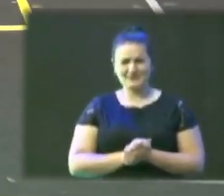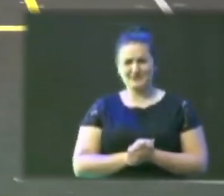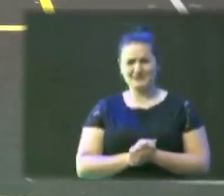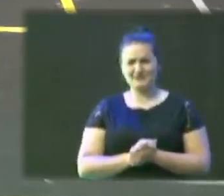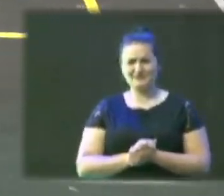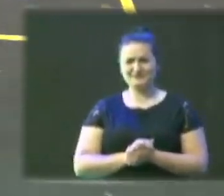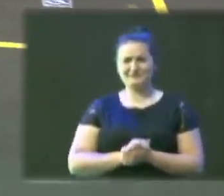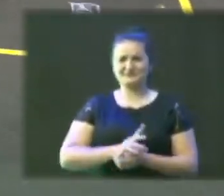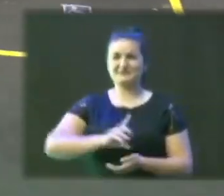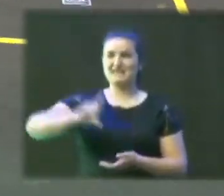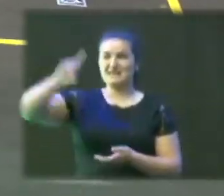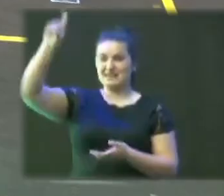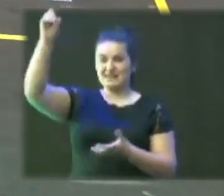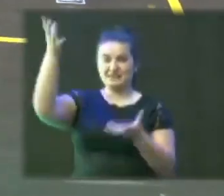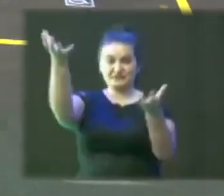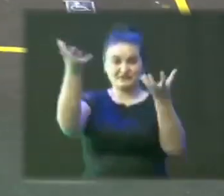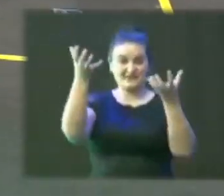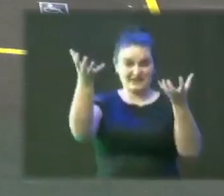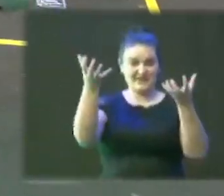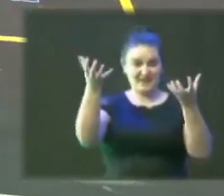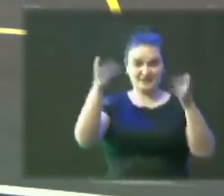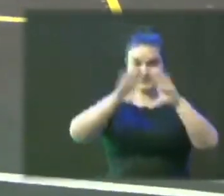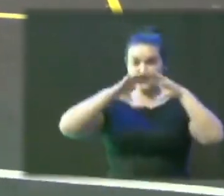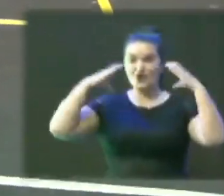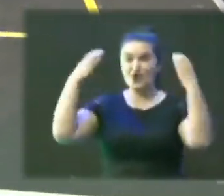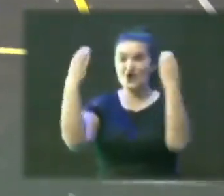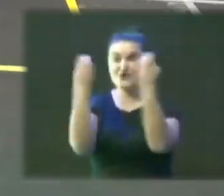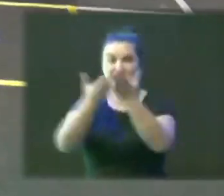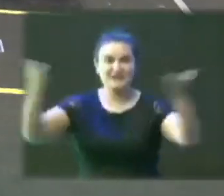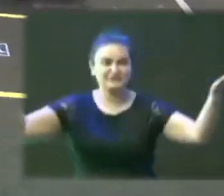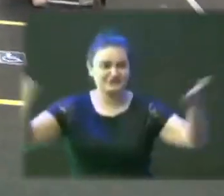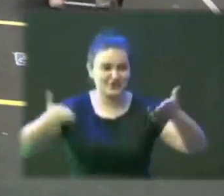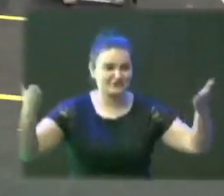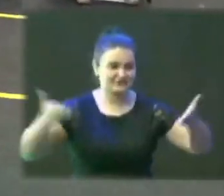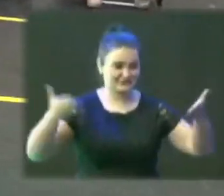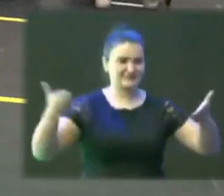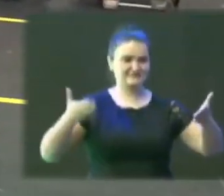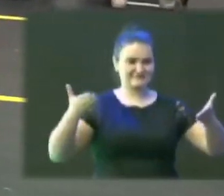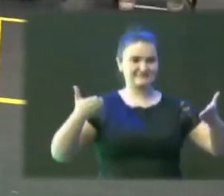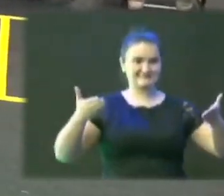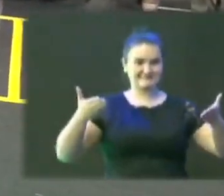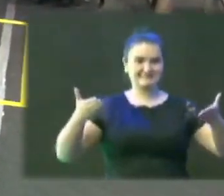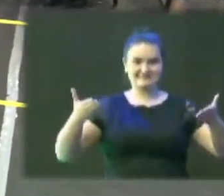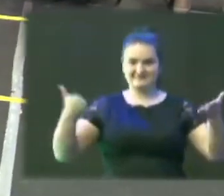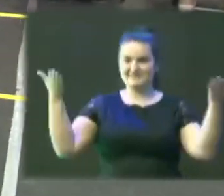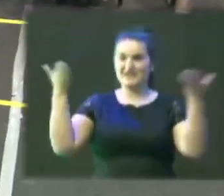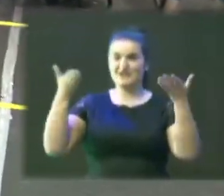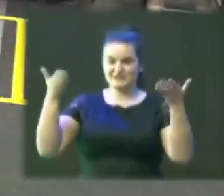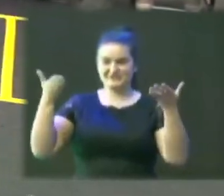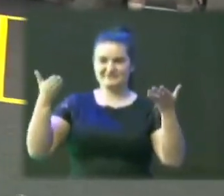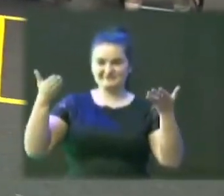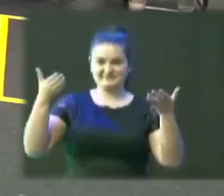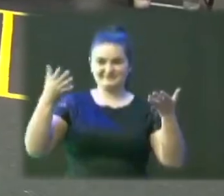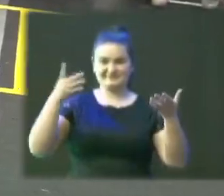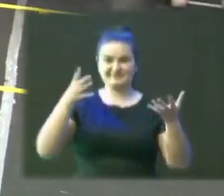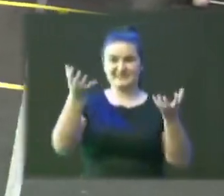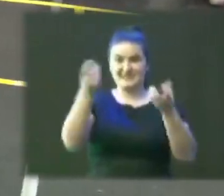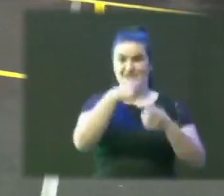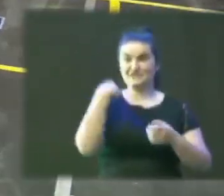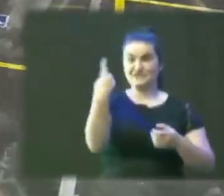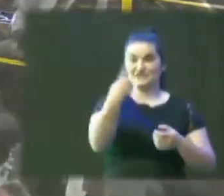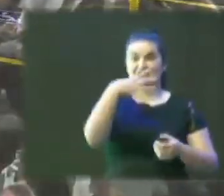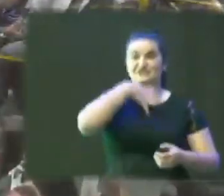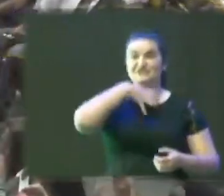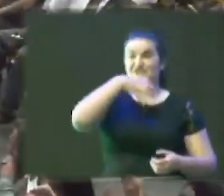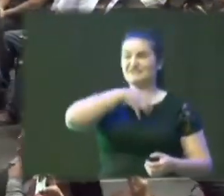Isso que Deus quer ouvir aqui no Congresso de Siloé, Eliseu. Na canda faço bidicandara, eu